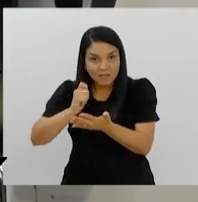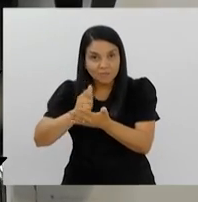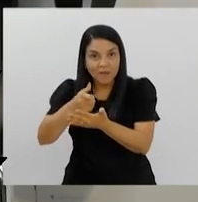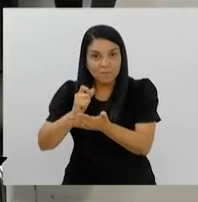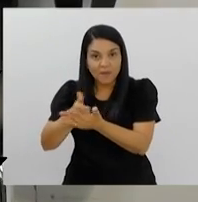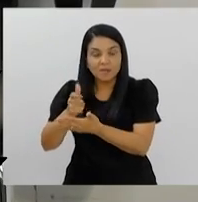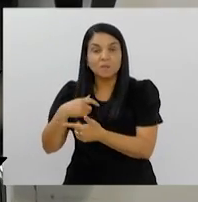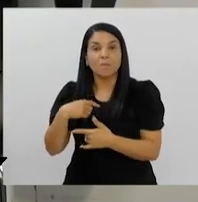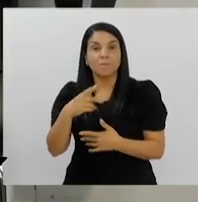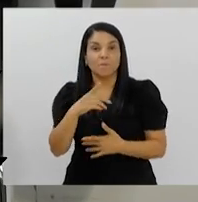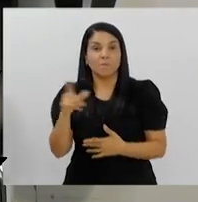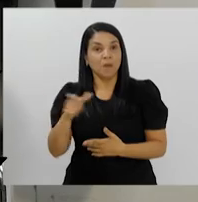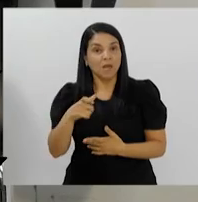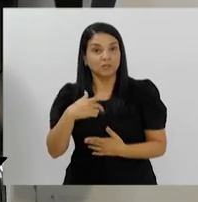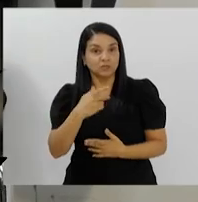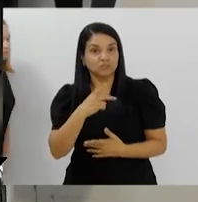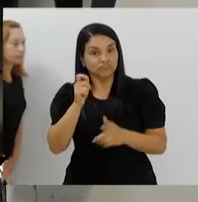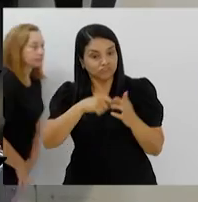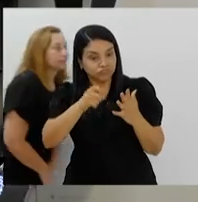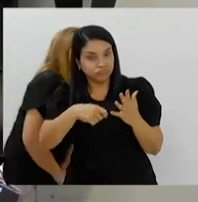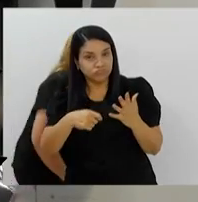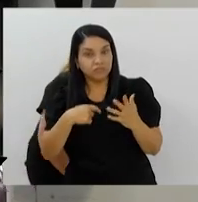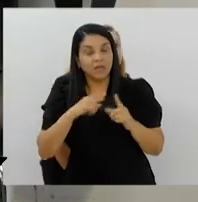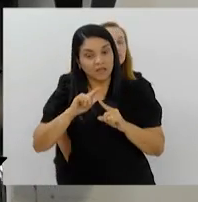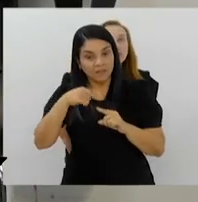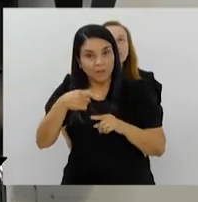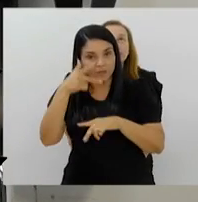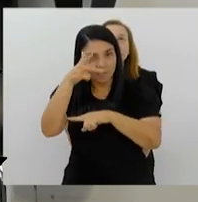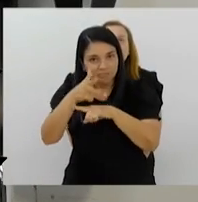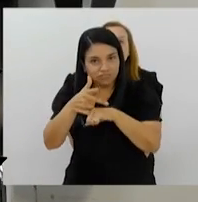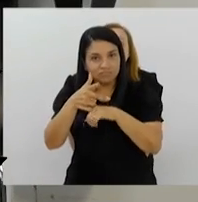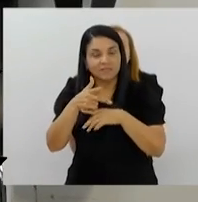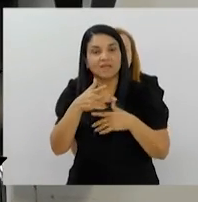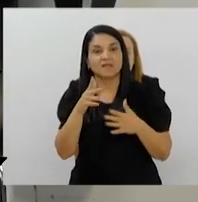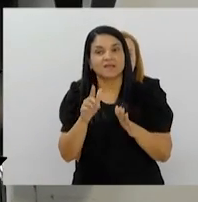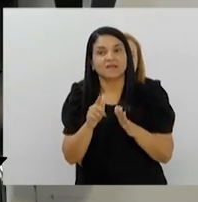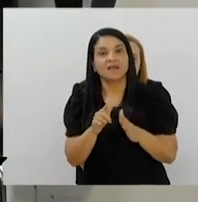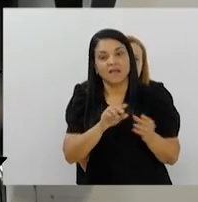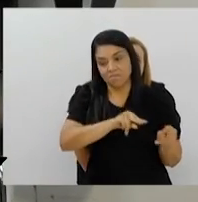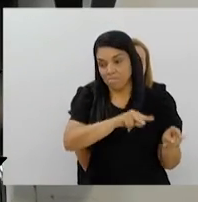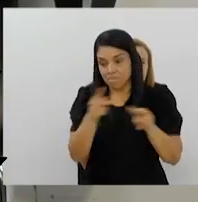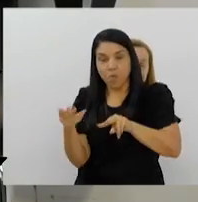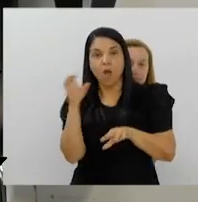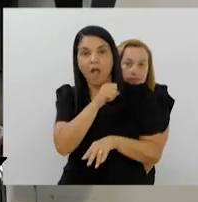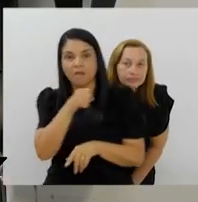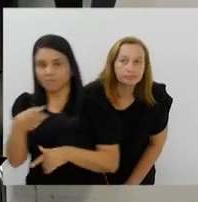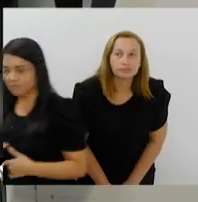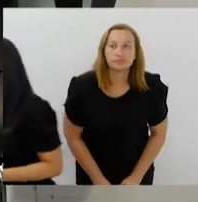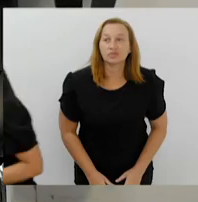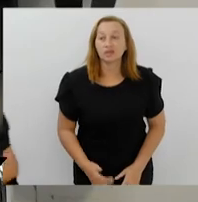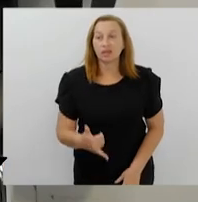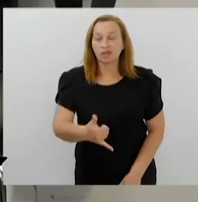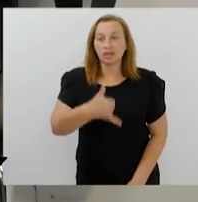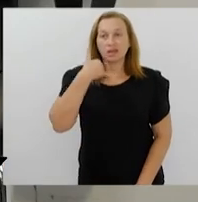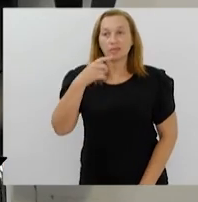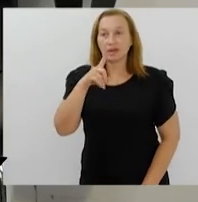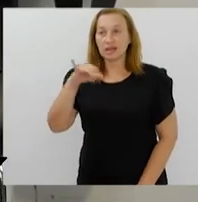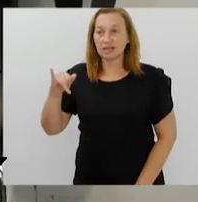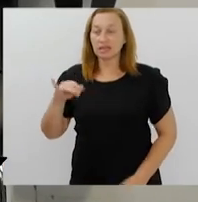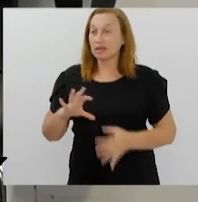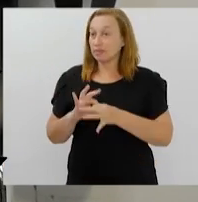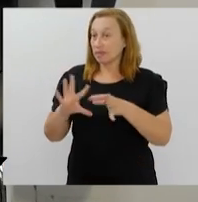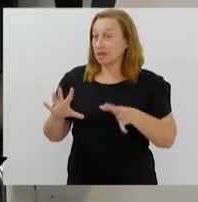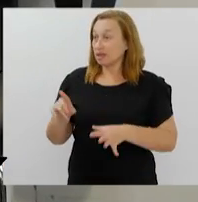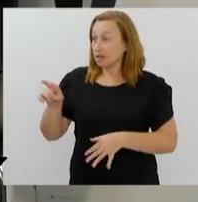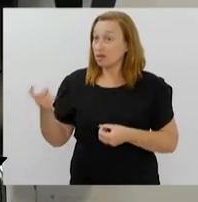mensalmente E aí eles depois da reportagem fizeram magicamente a migração Ligaram pra clínica do meu filho autorizaram